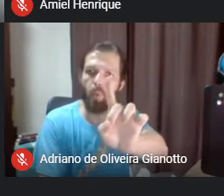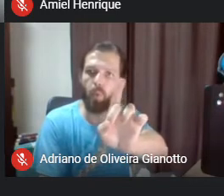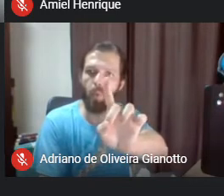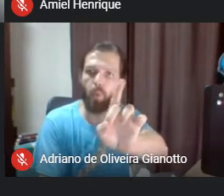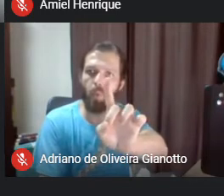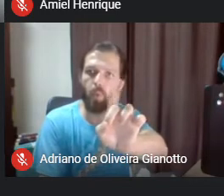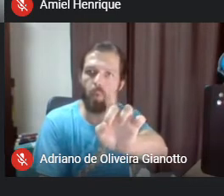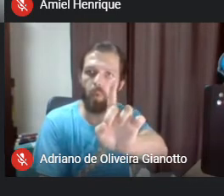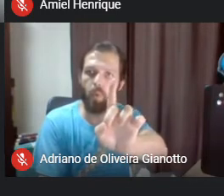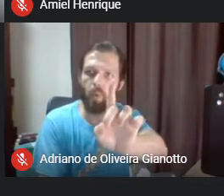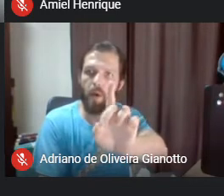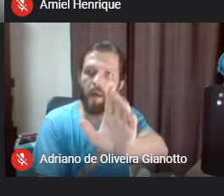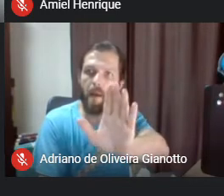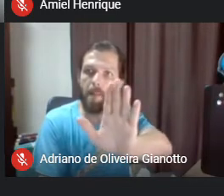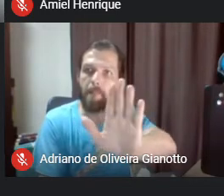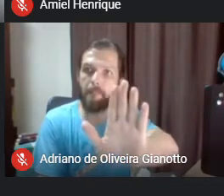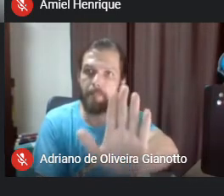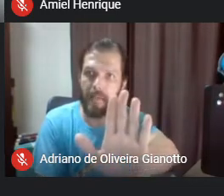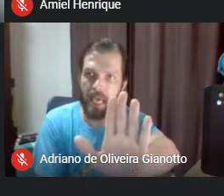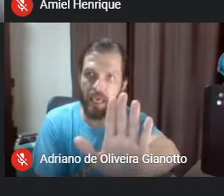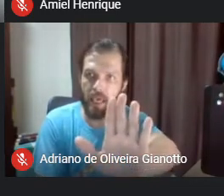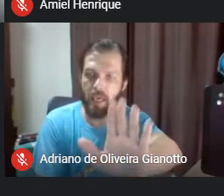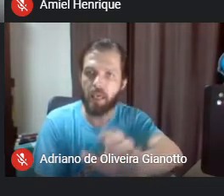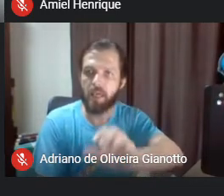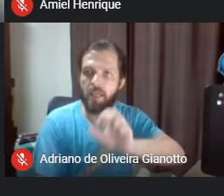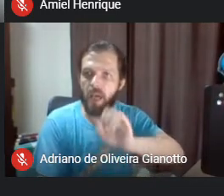Ouvintes, não.